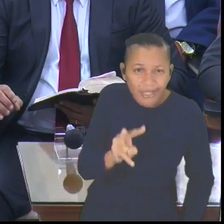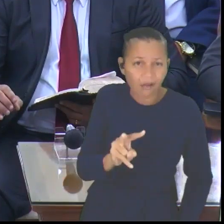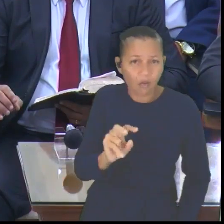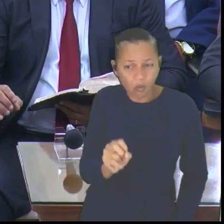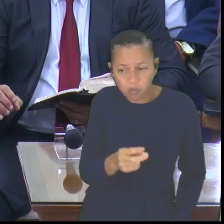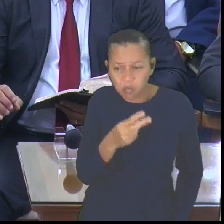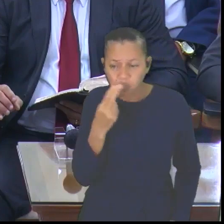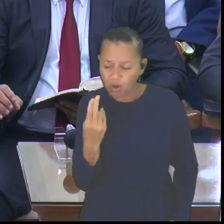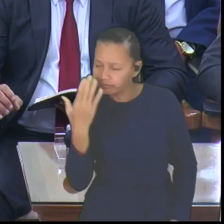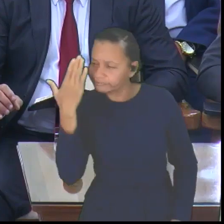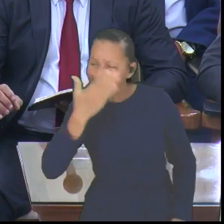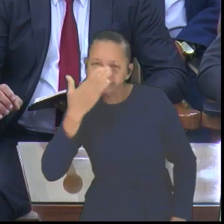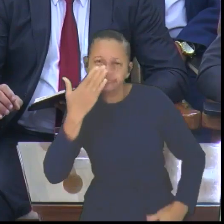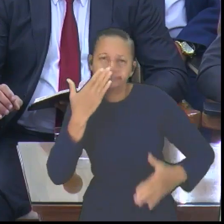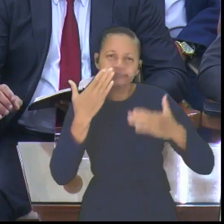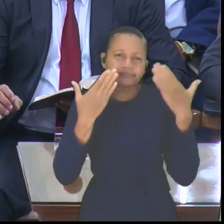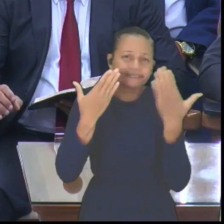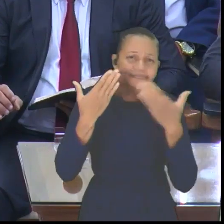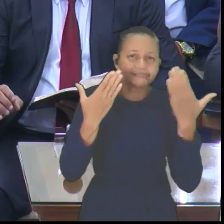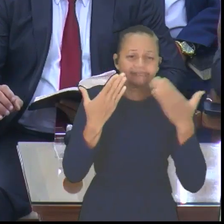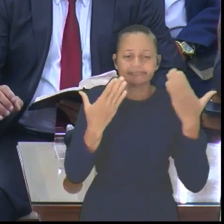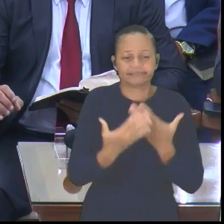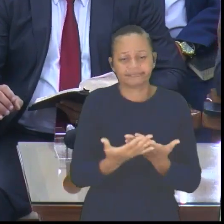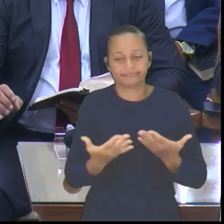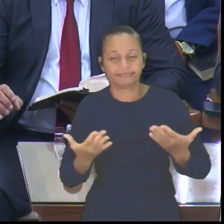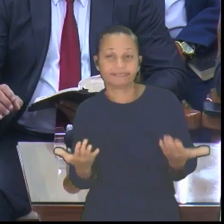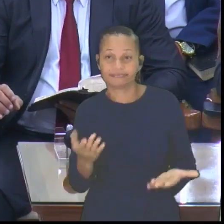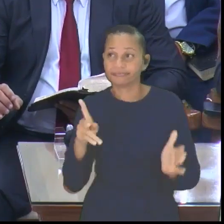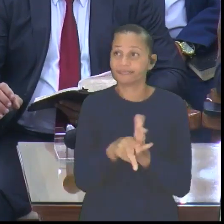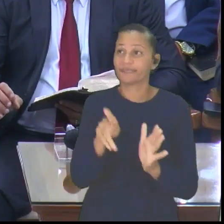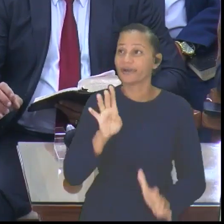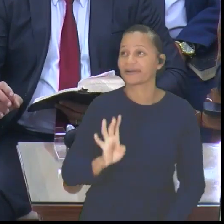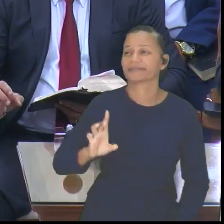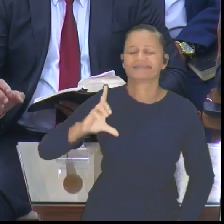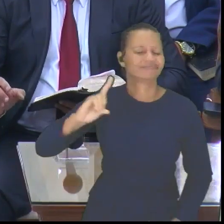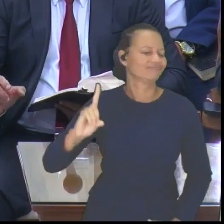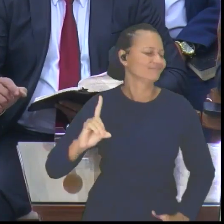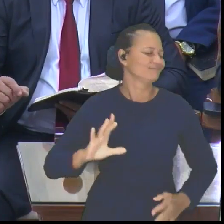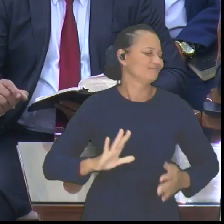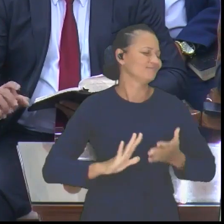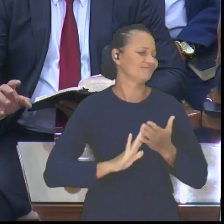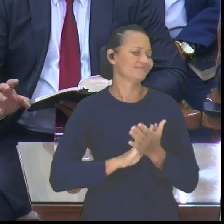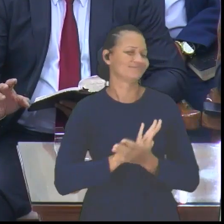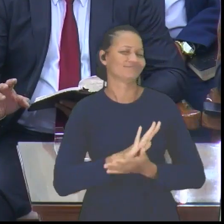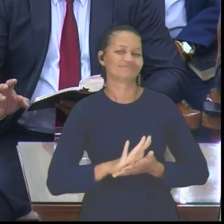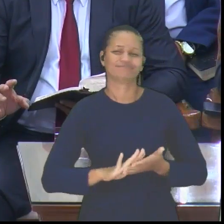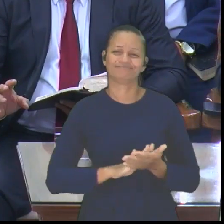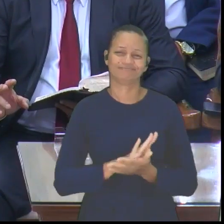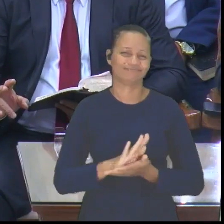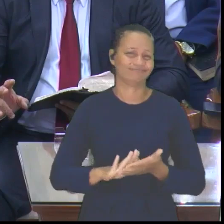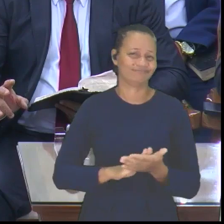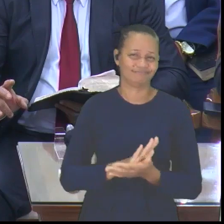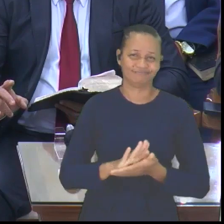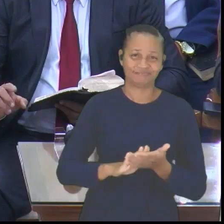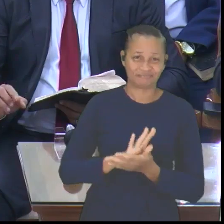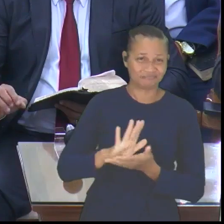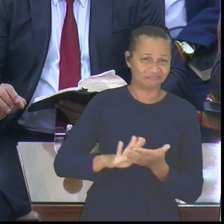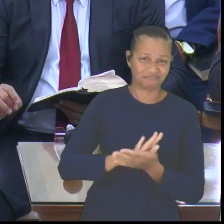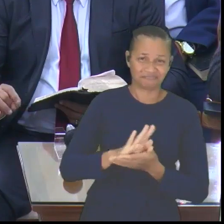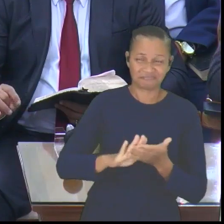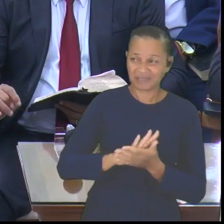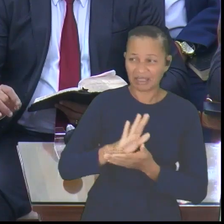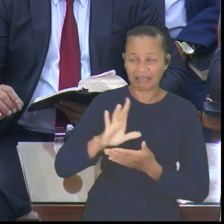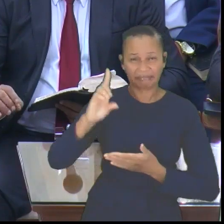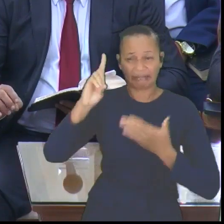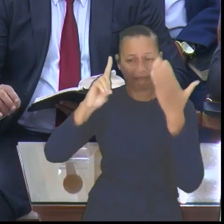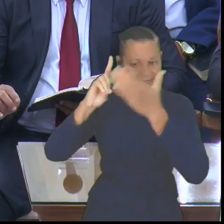ou invisível, ou visível, ou invisível, a Deus nada é invisível aos seus olhos,